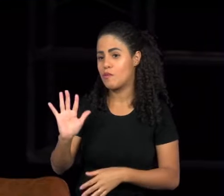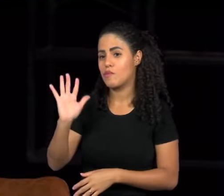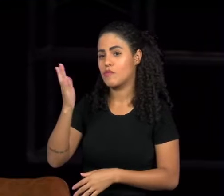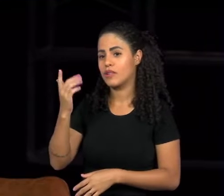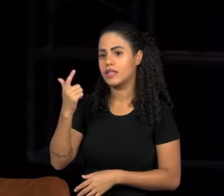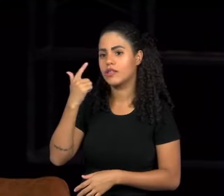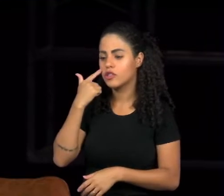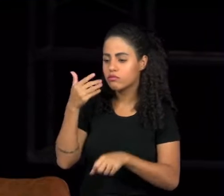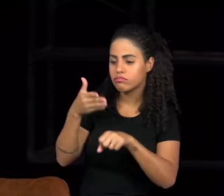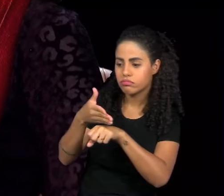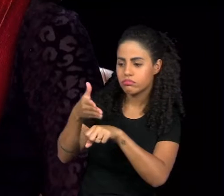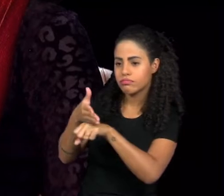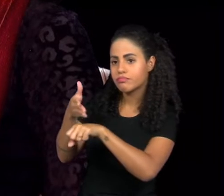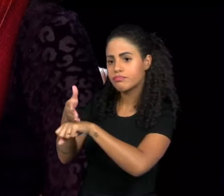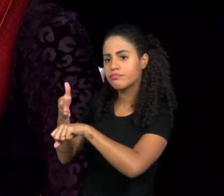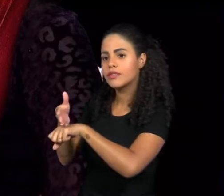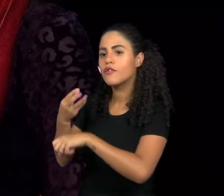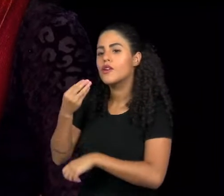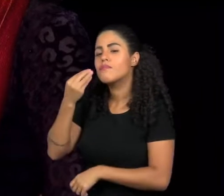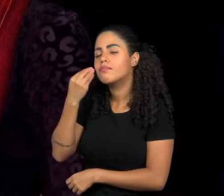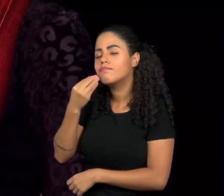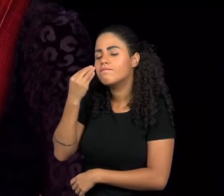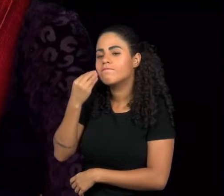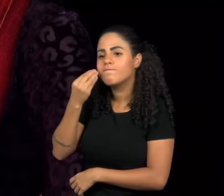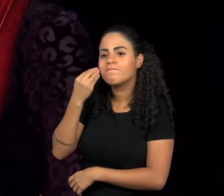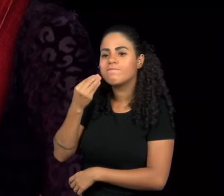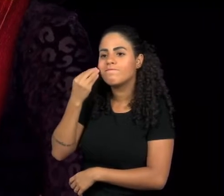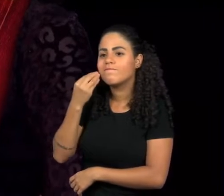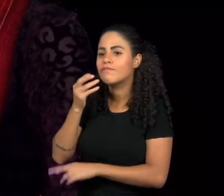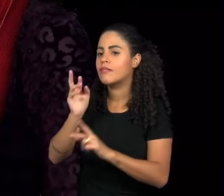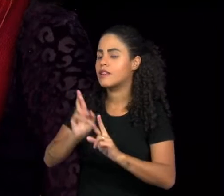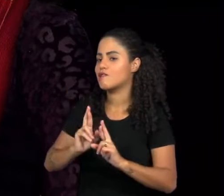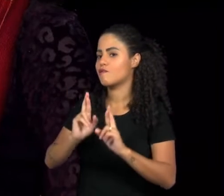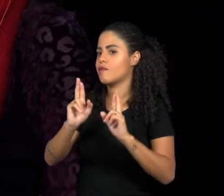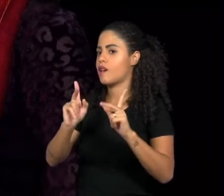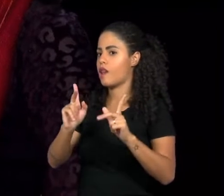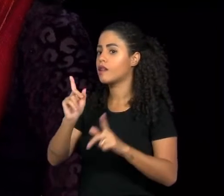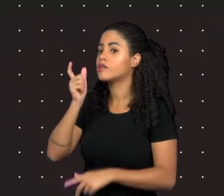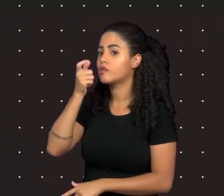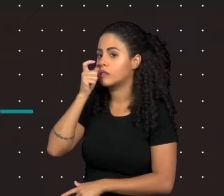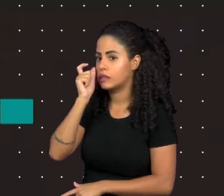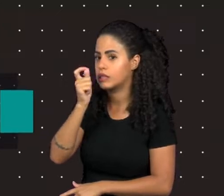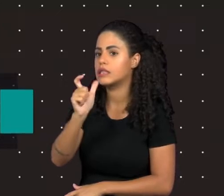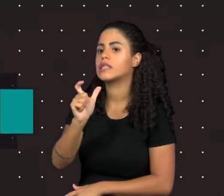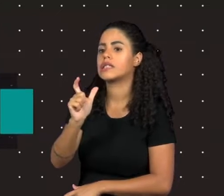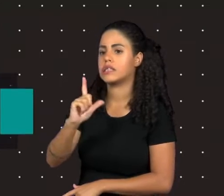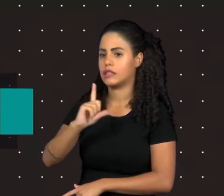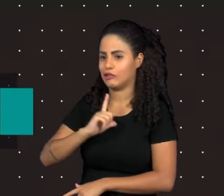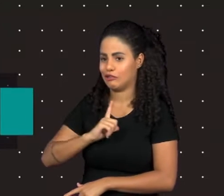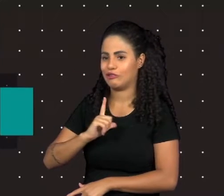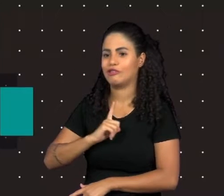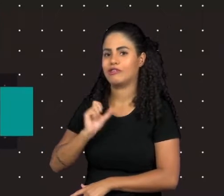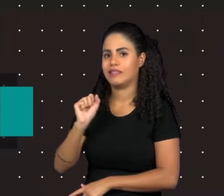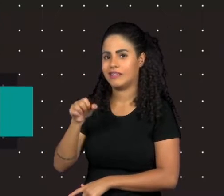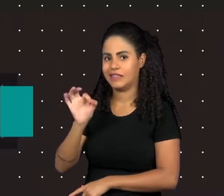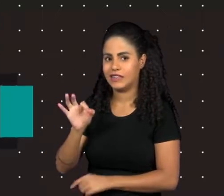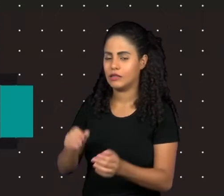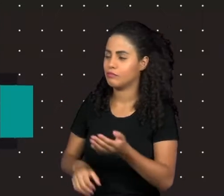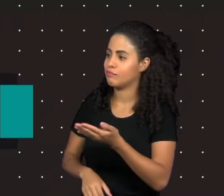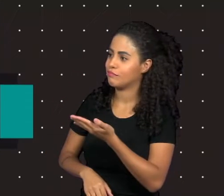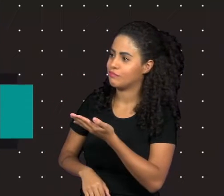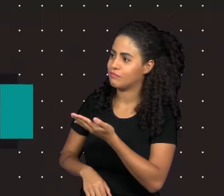íamos entrando. Foi uma experiência muito interessante com Marica Gidali, Paulo